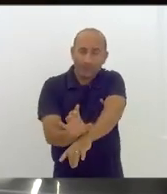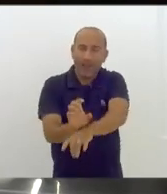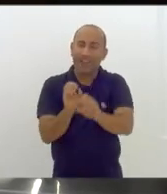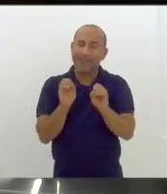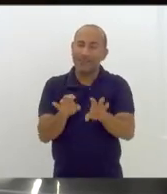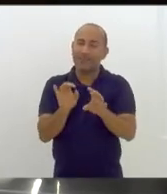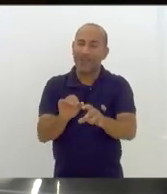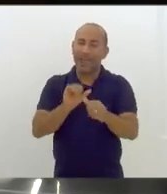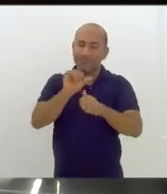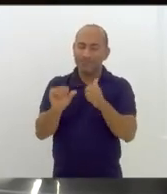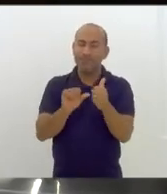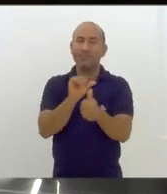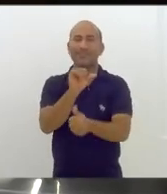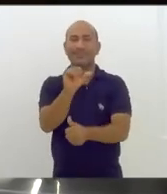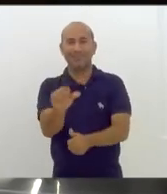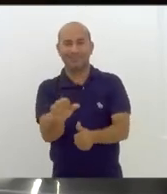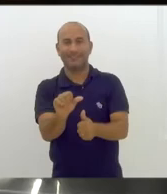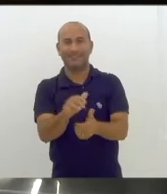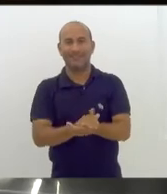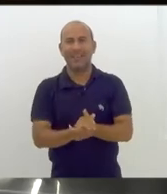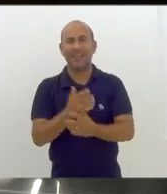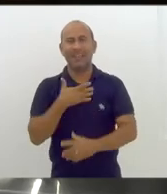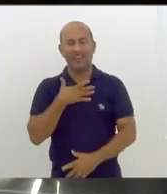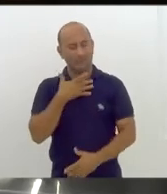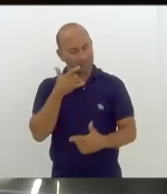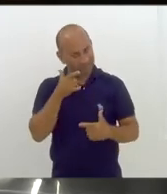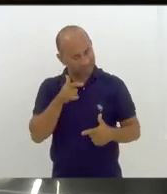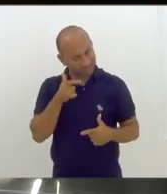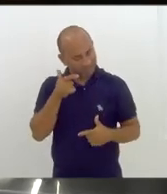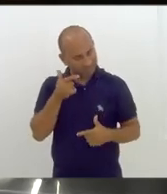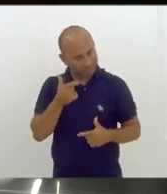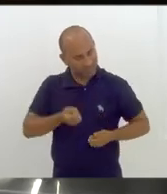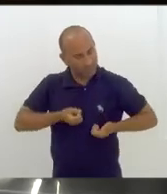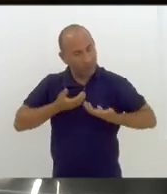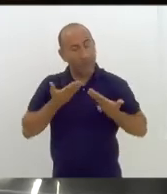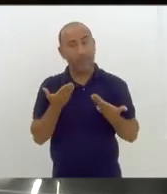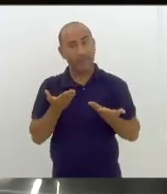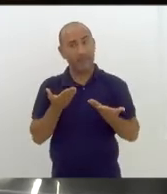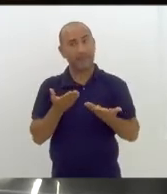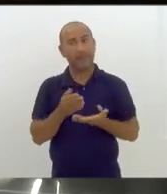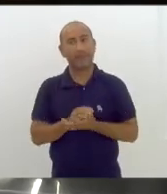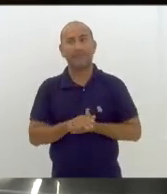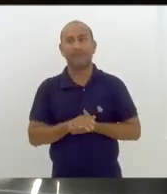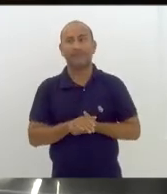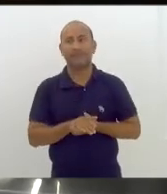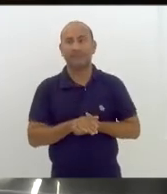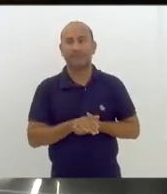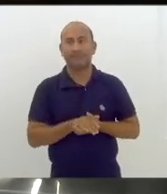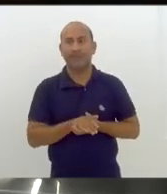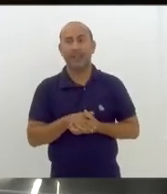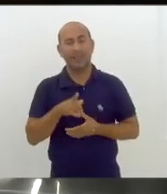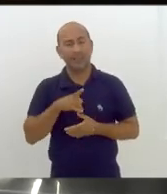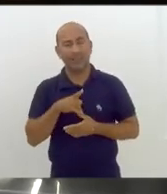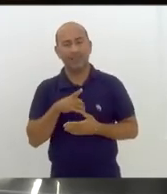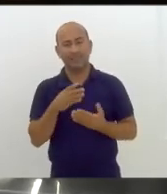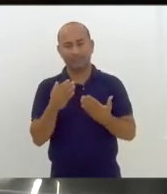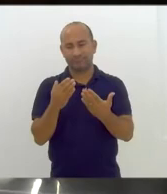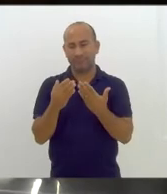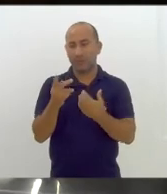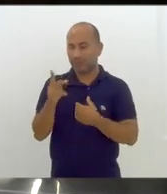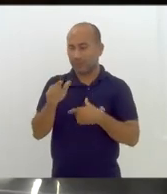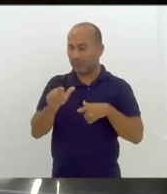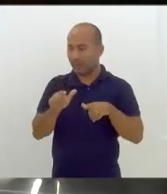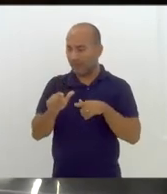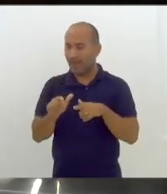é transformação. E eu trago um poema aqui da Maya Angelou, que tem muito a ver com o seu